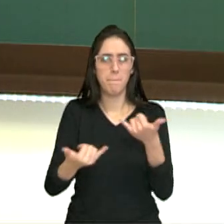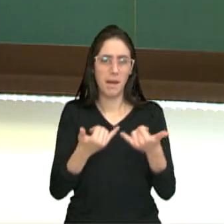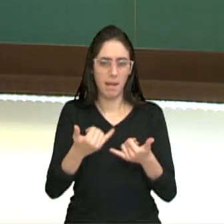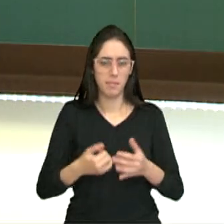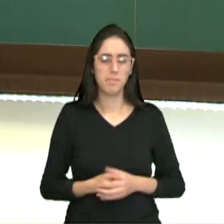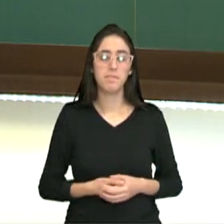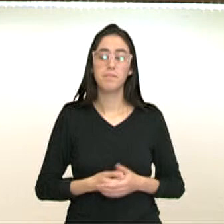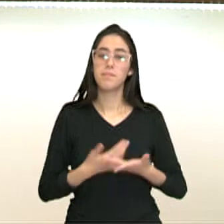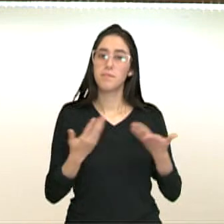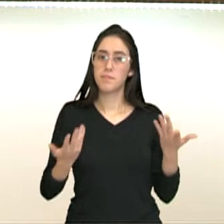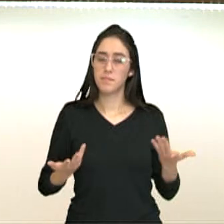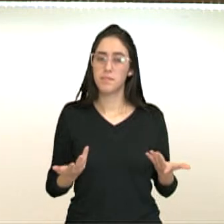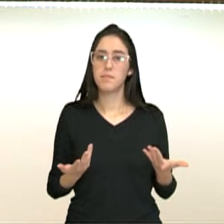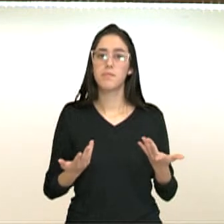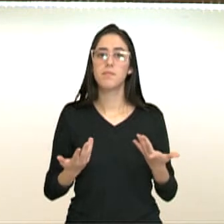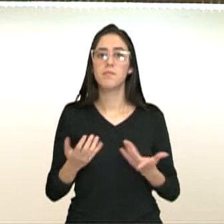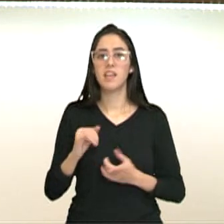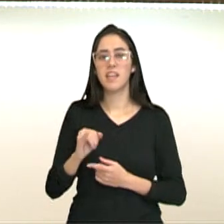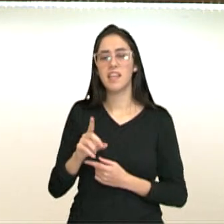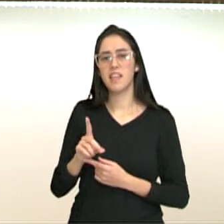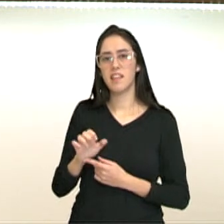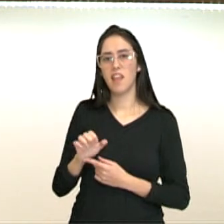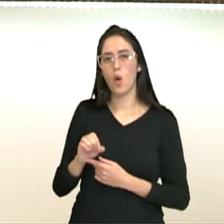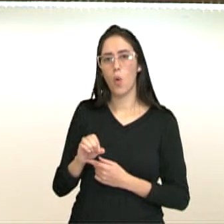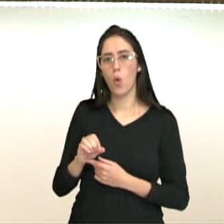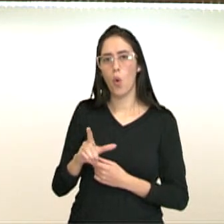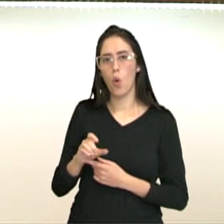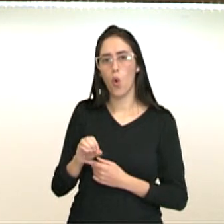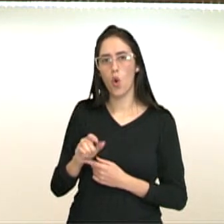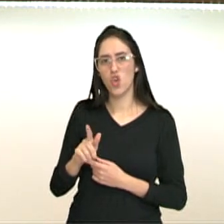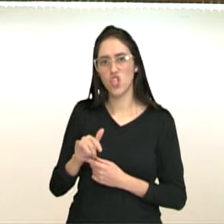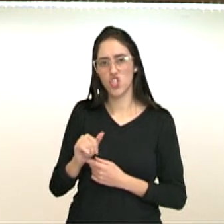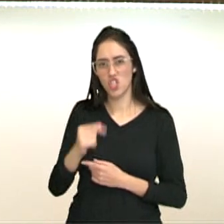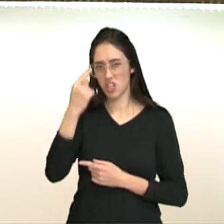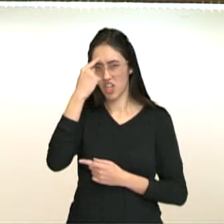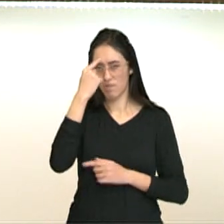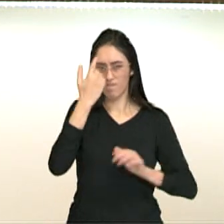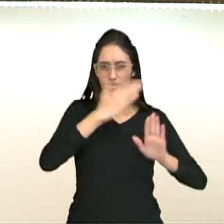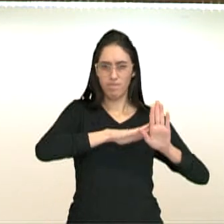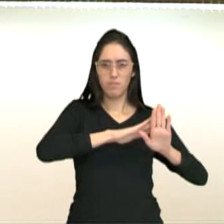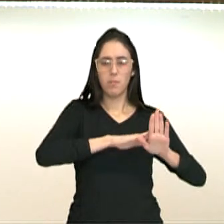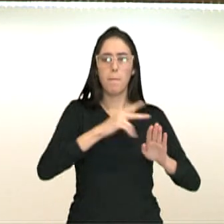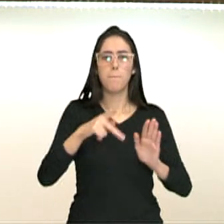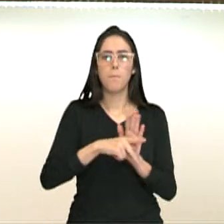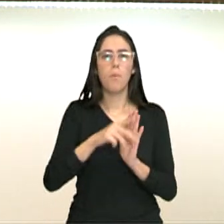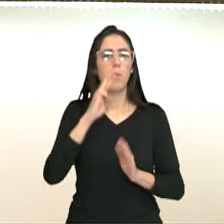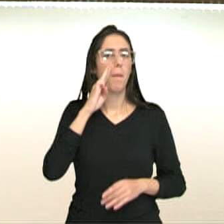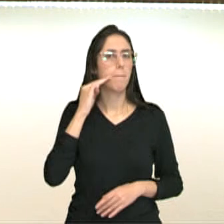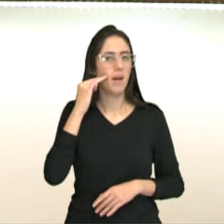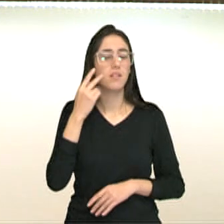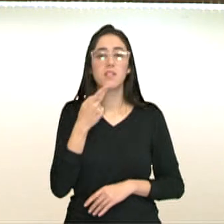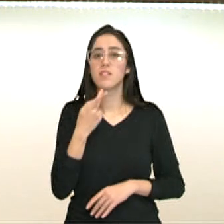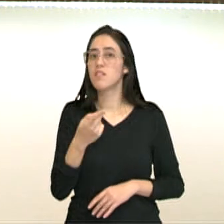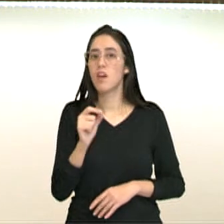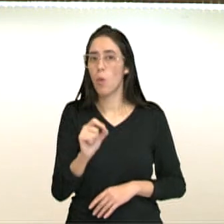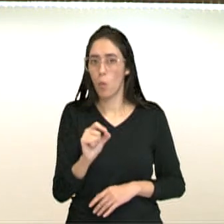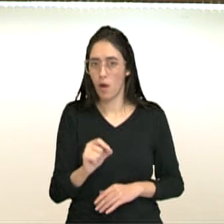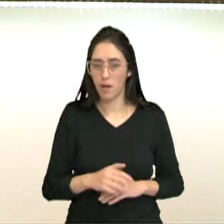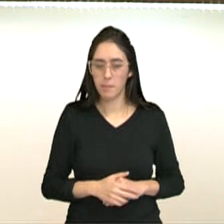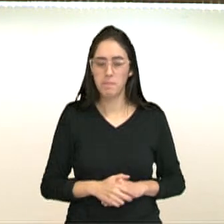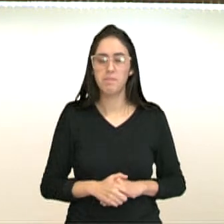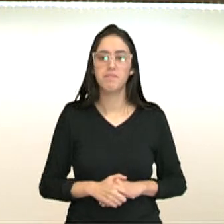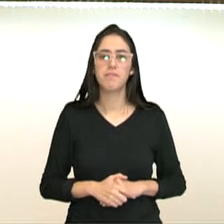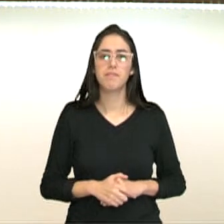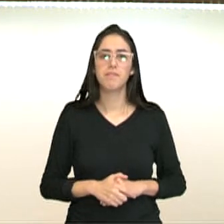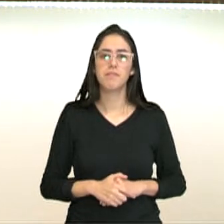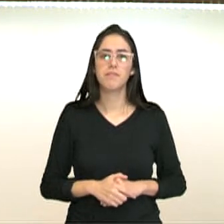Bom, já o conceito de ideologia, que eu acabei de citar para vocês, na perspectiva de Karl Marx, vai